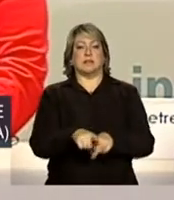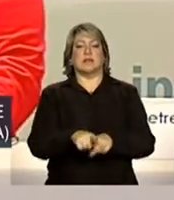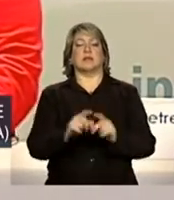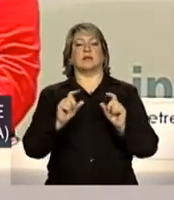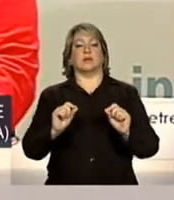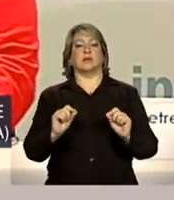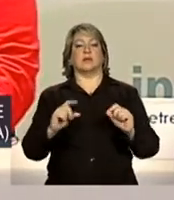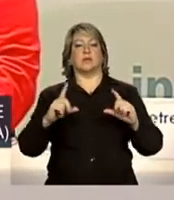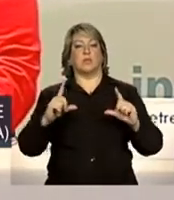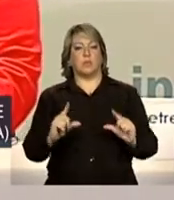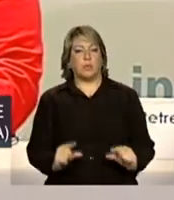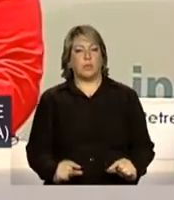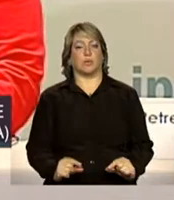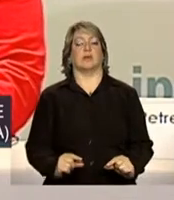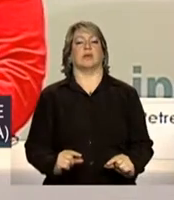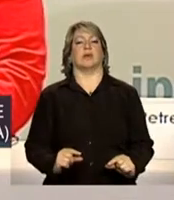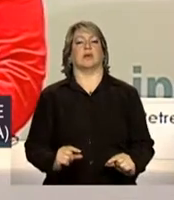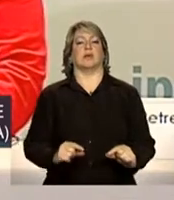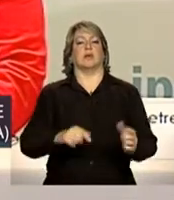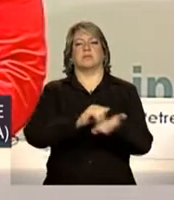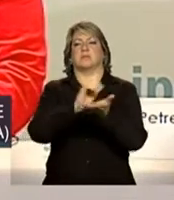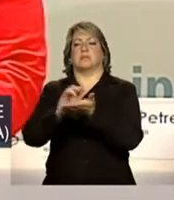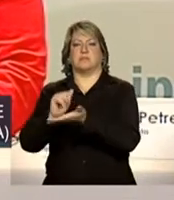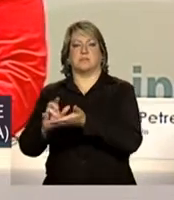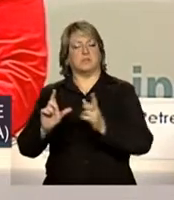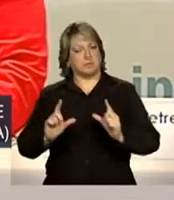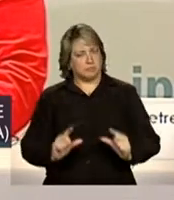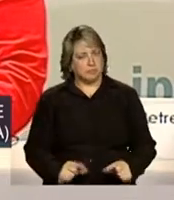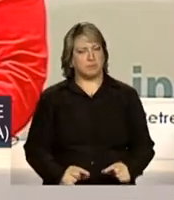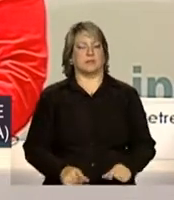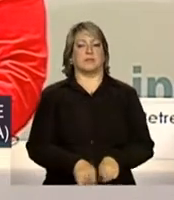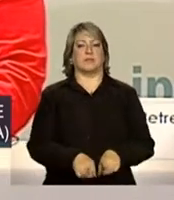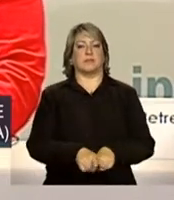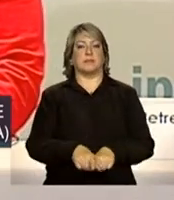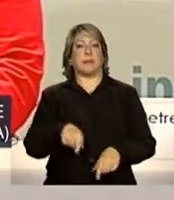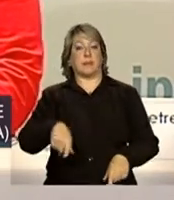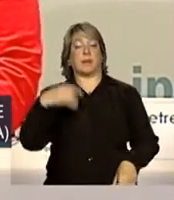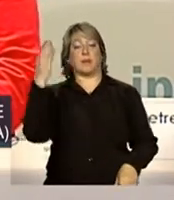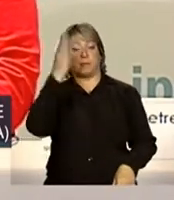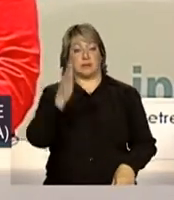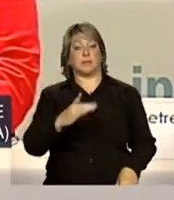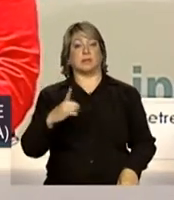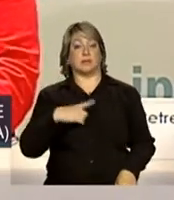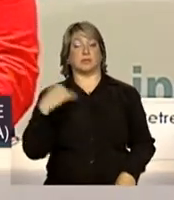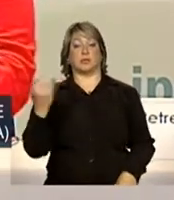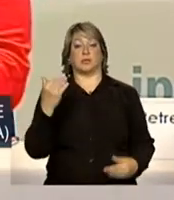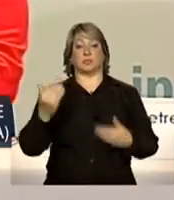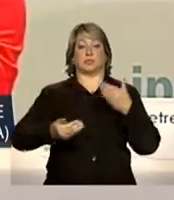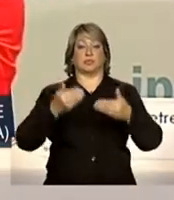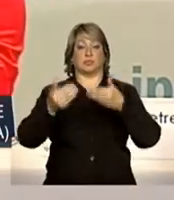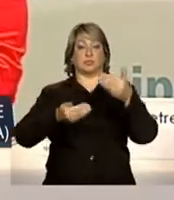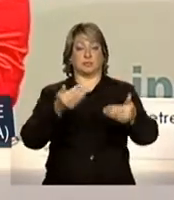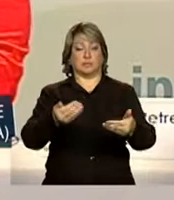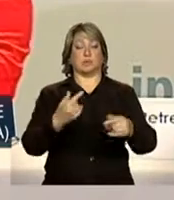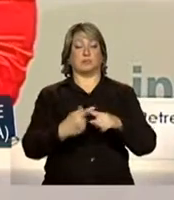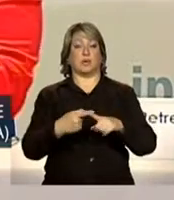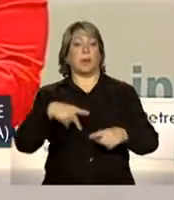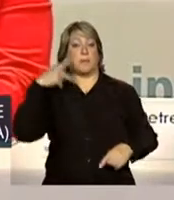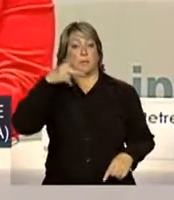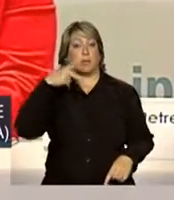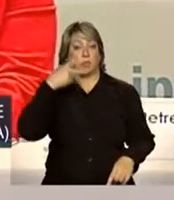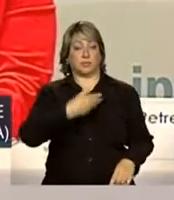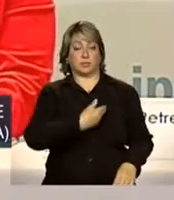desemprego. Uma das considerações é de que o país vem apresentando mudanças estruturais importantes, sendo que políticas